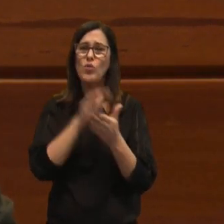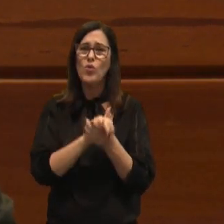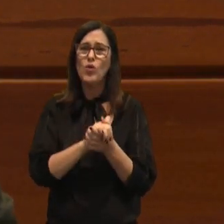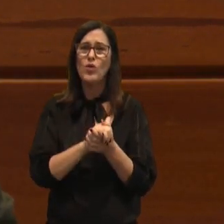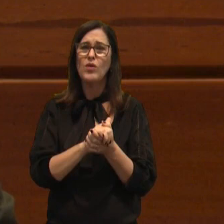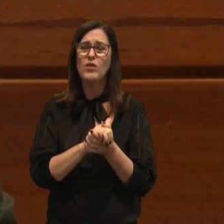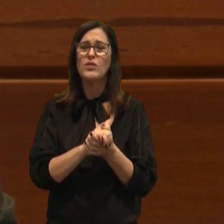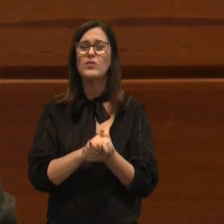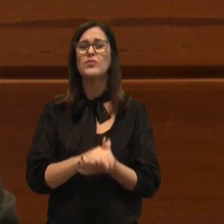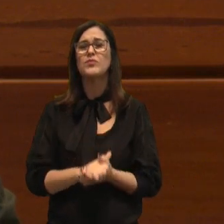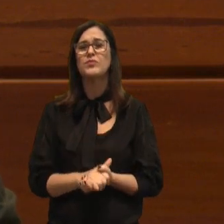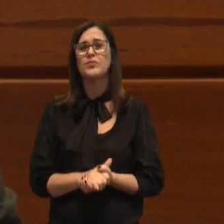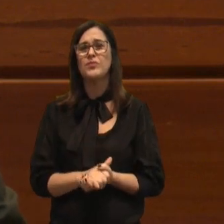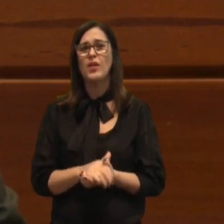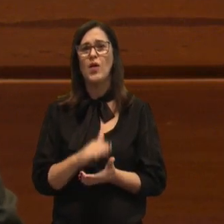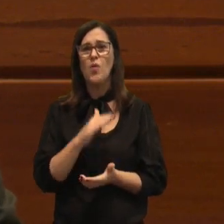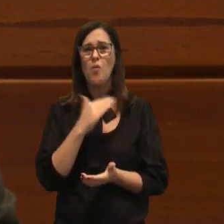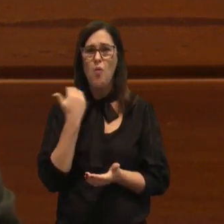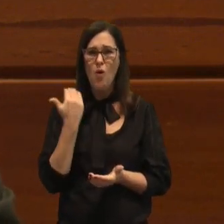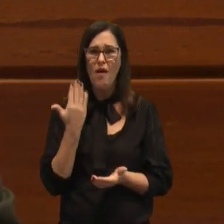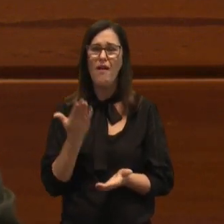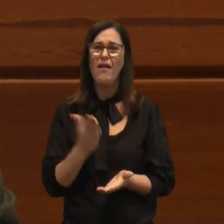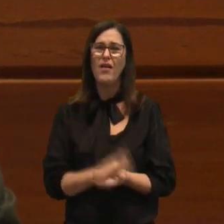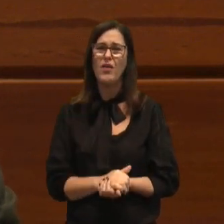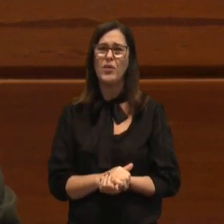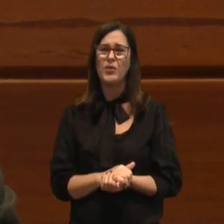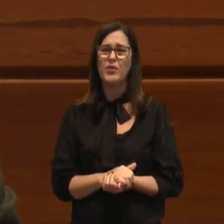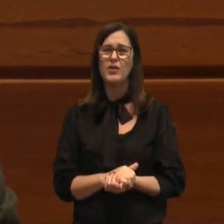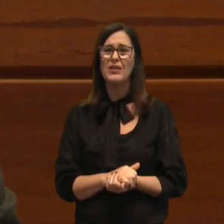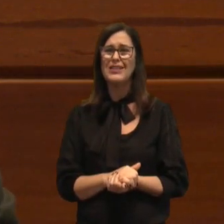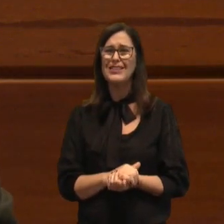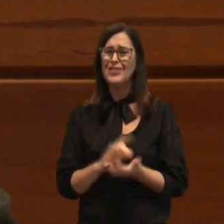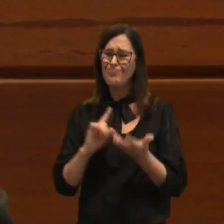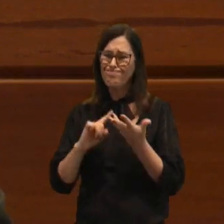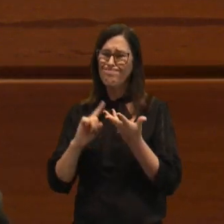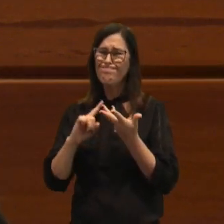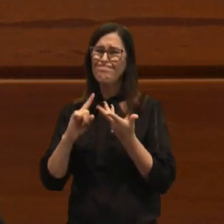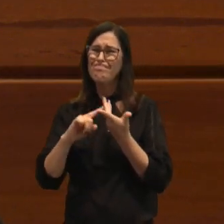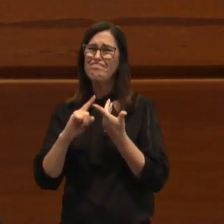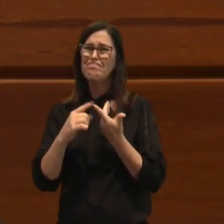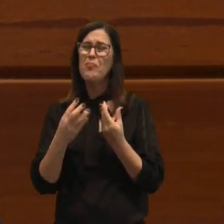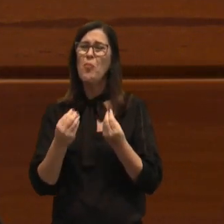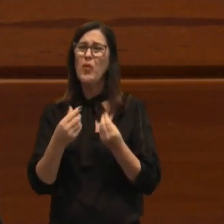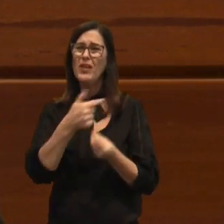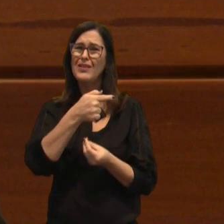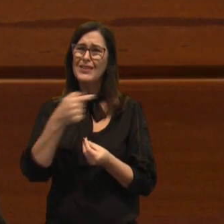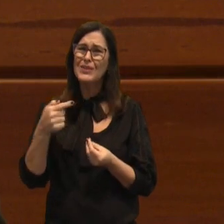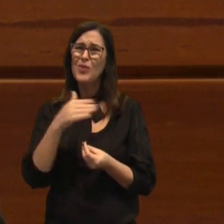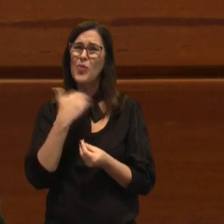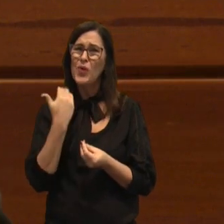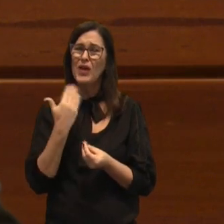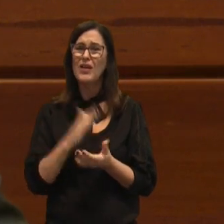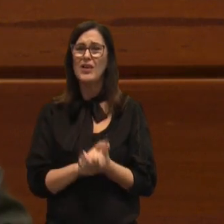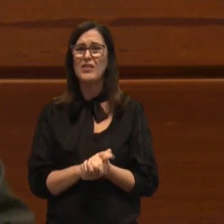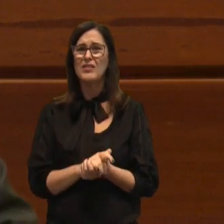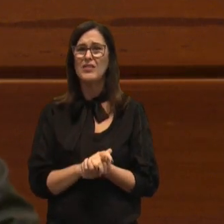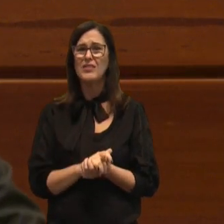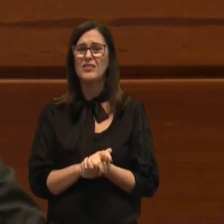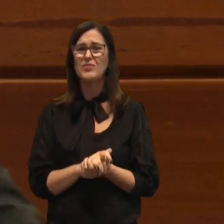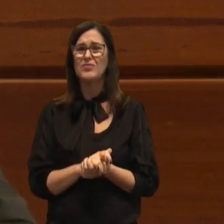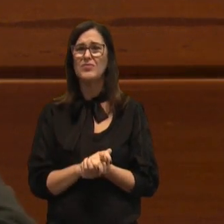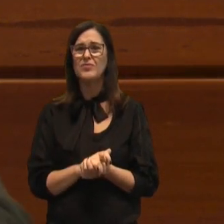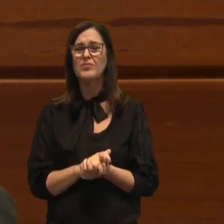Lima Vieira, partiu para a eternidade também na semana que passou. Raimundo Alves